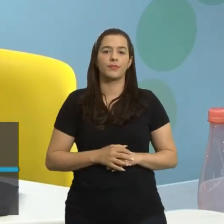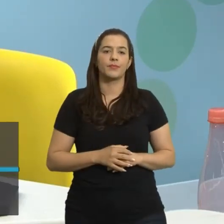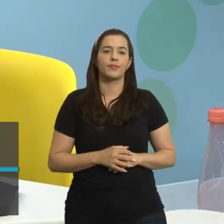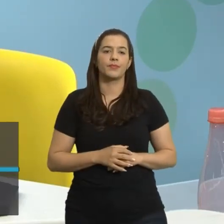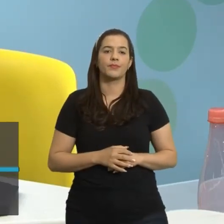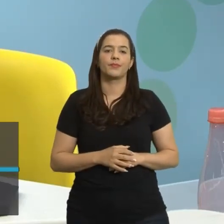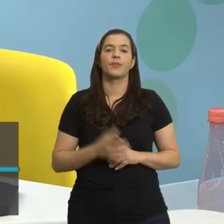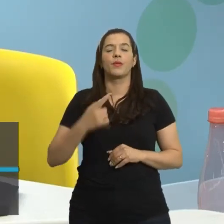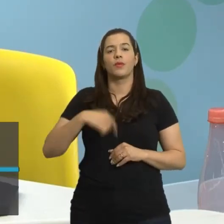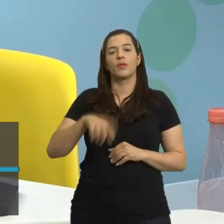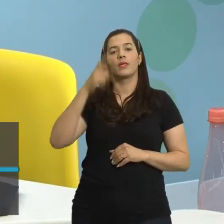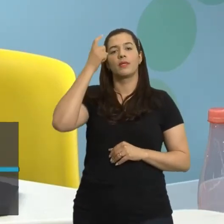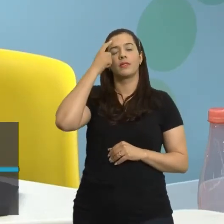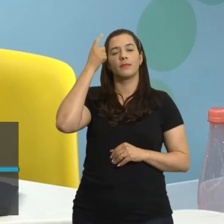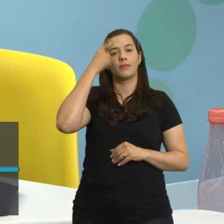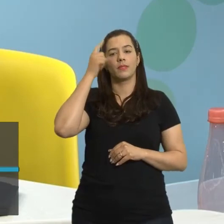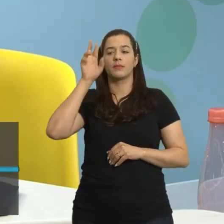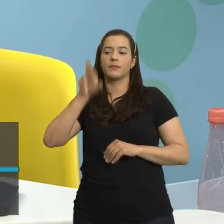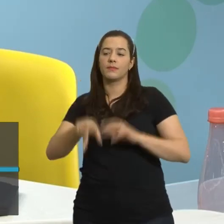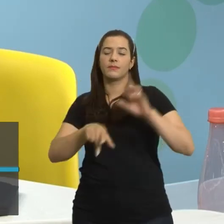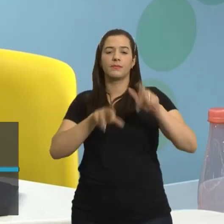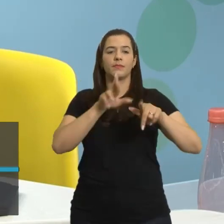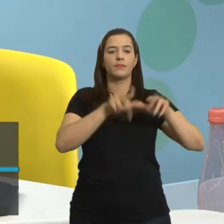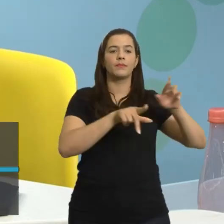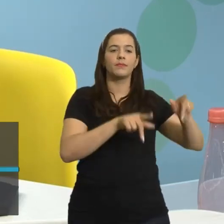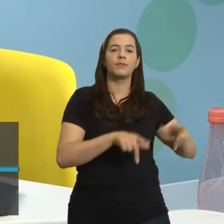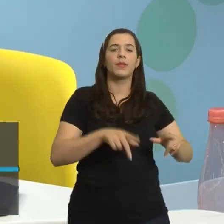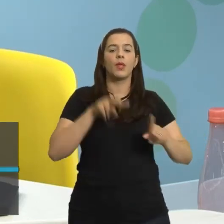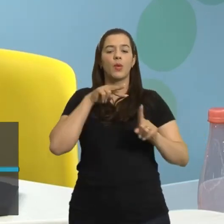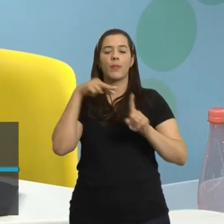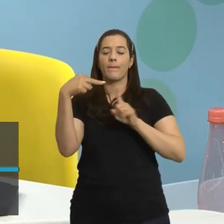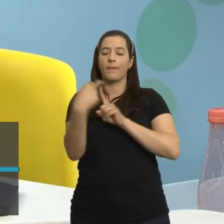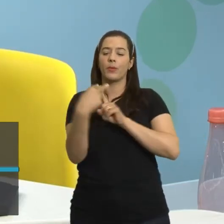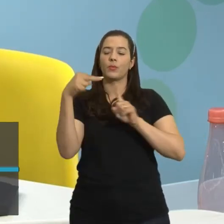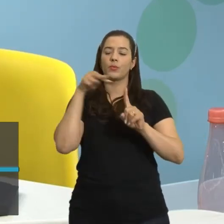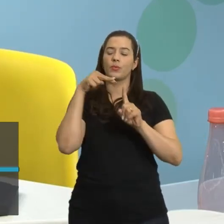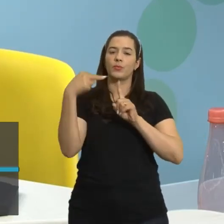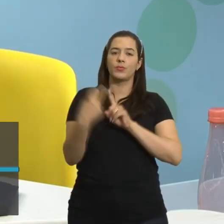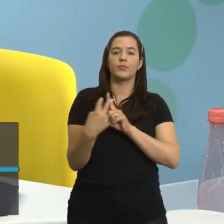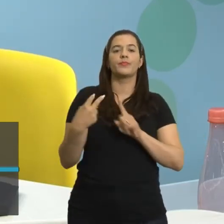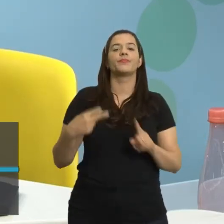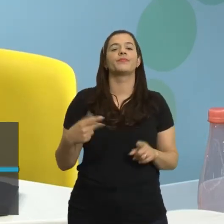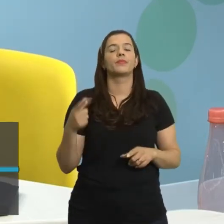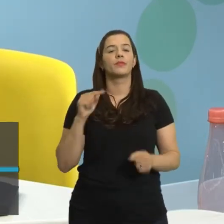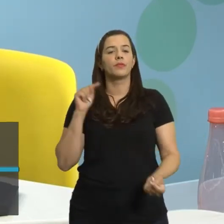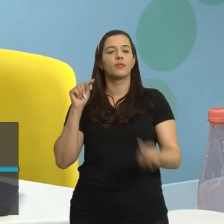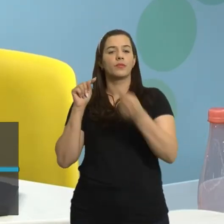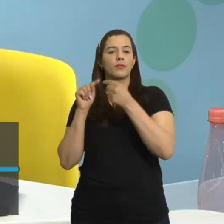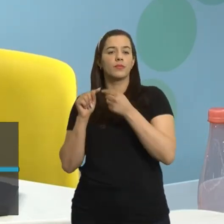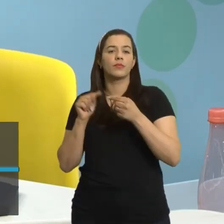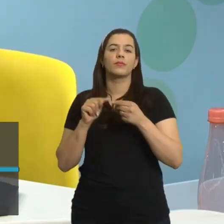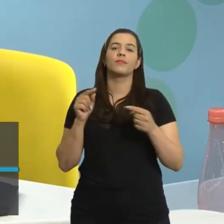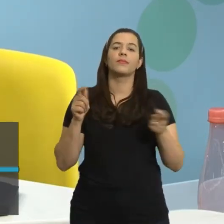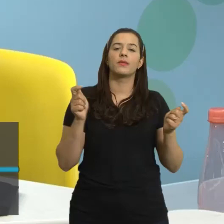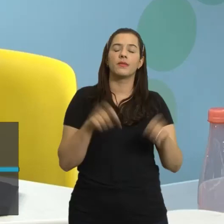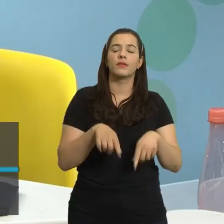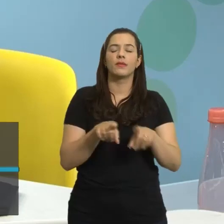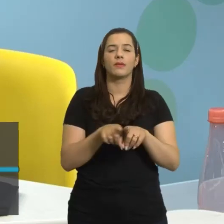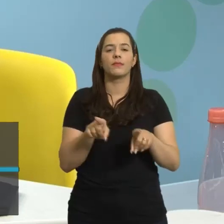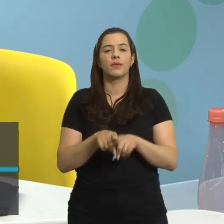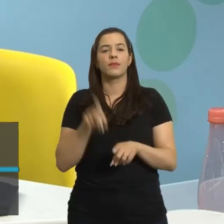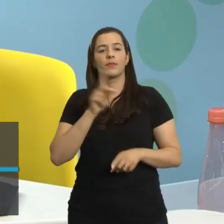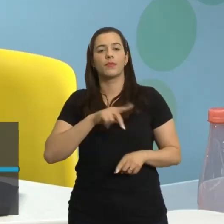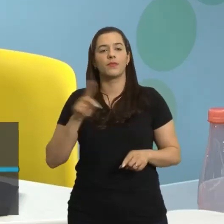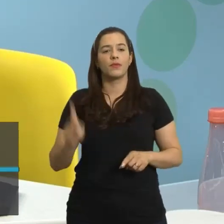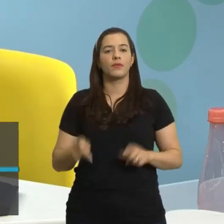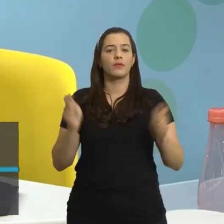a gente pensa em diferentes pontos de vistas, né, dos estudantes em relação a isso, e o professor pode atuar como